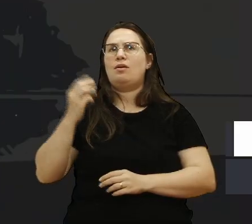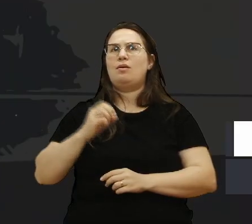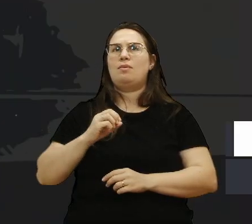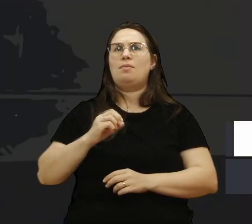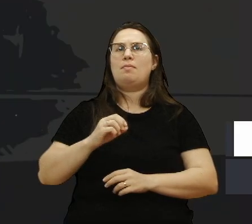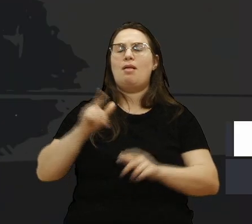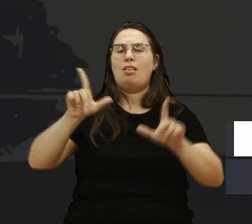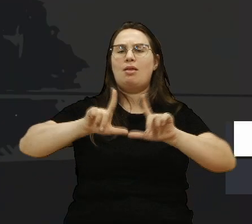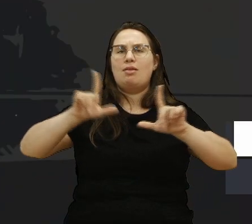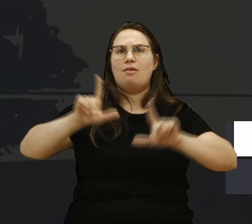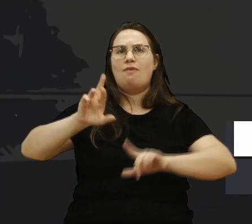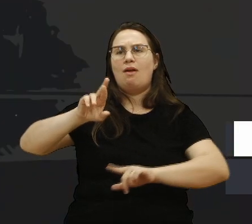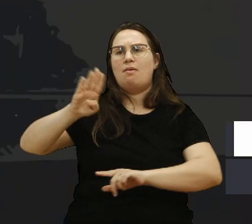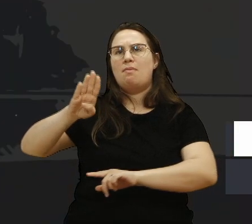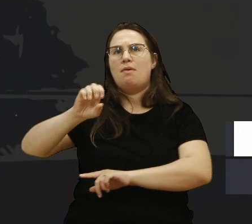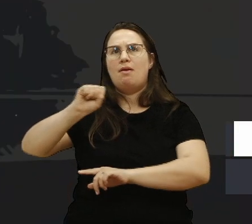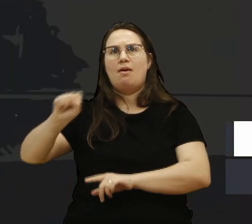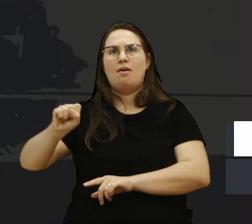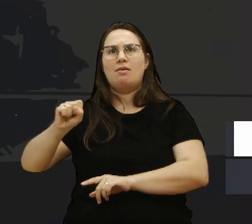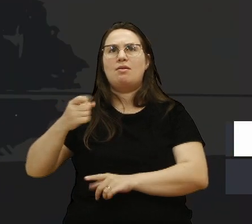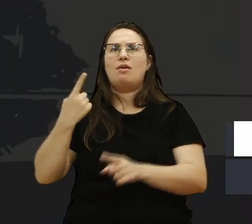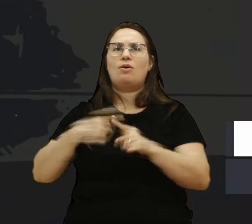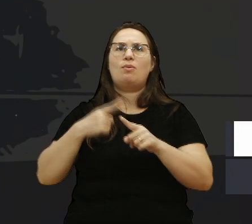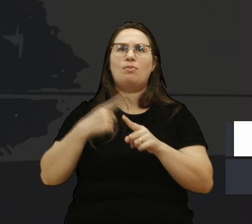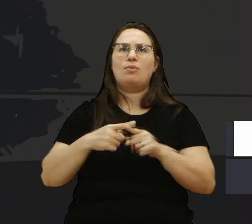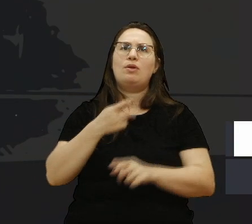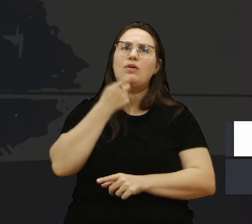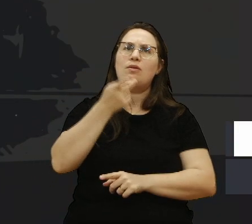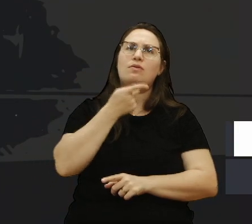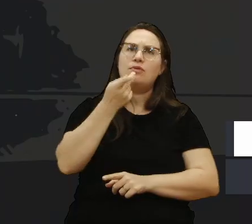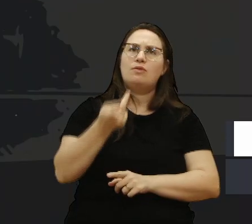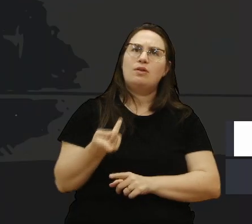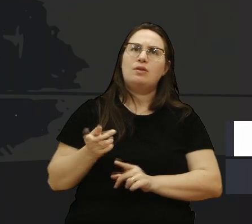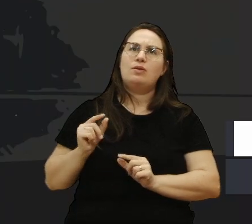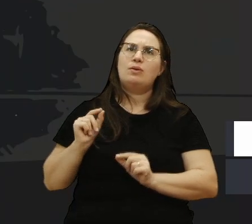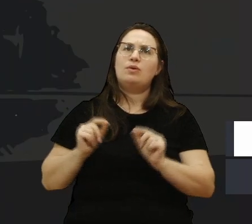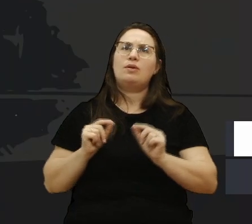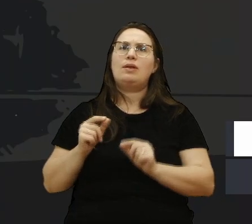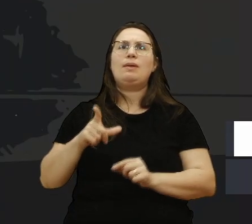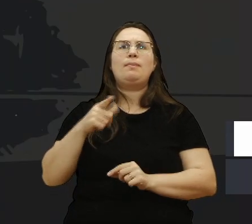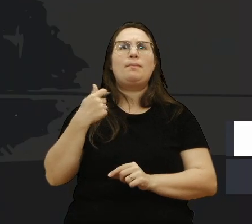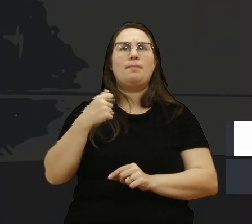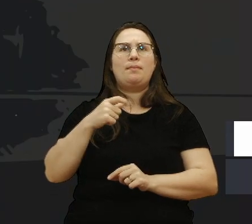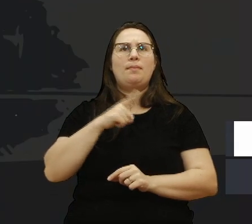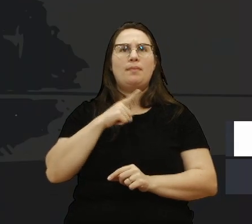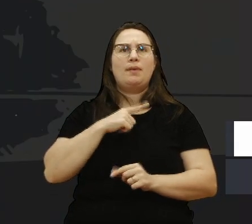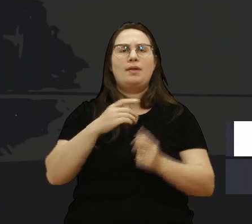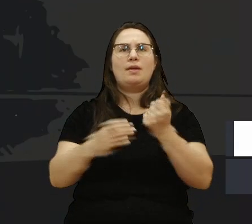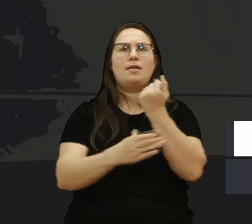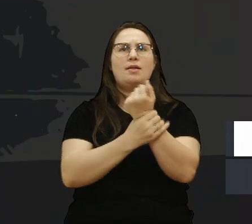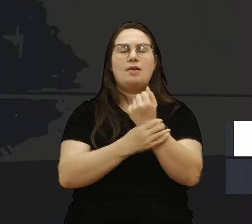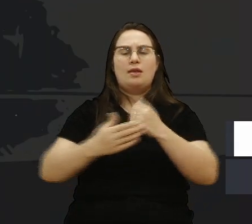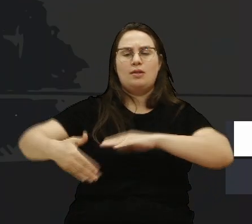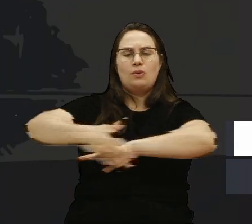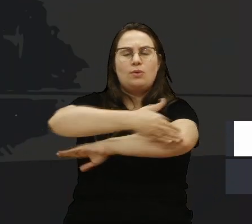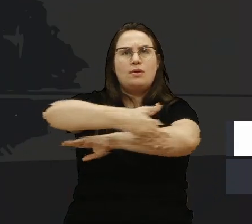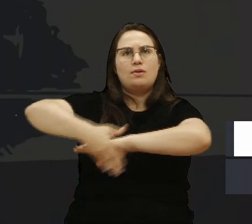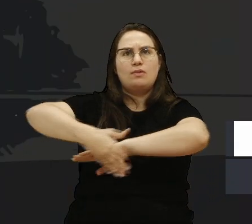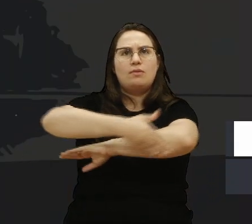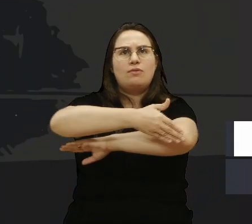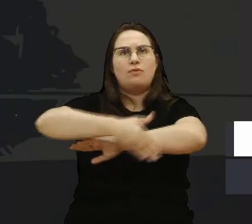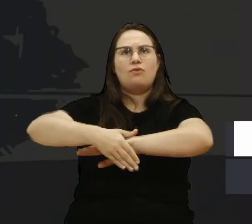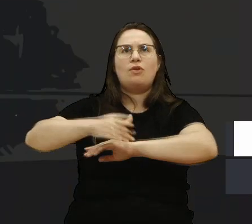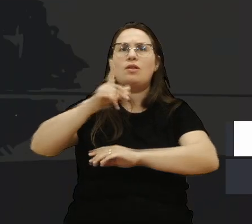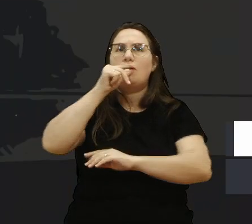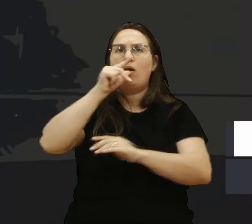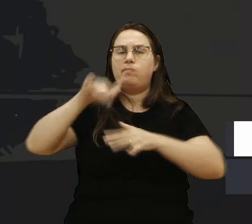RBS e por tantos outros, porque disse que para ter segurança nas nossas estradas, em épocas